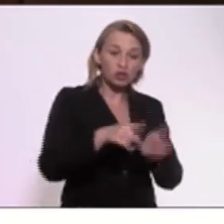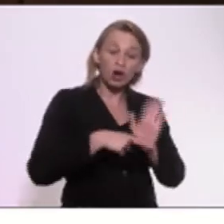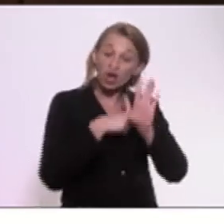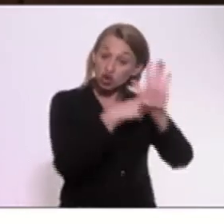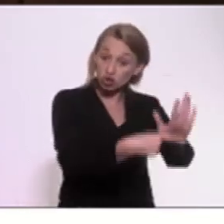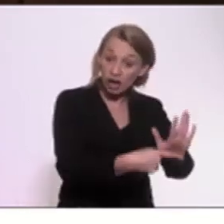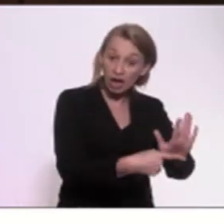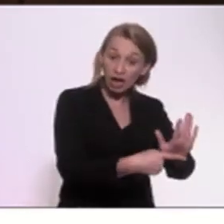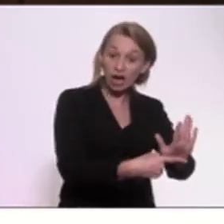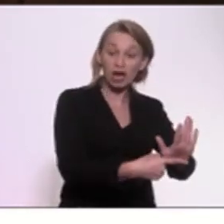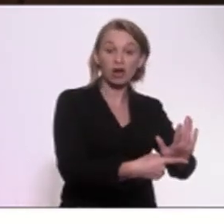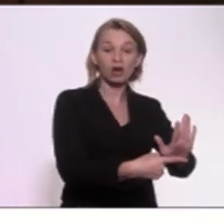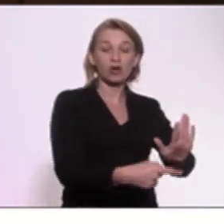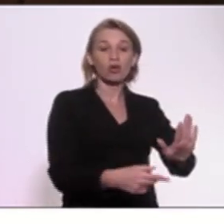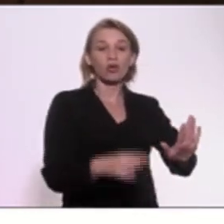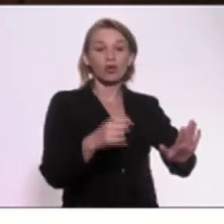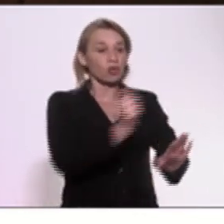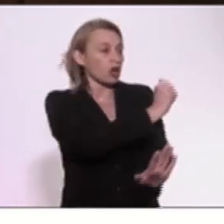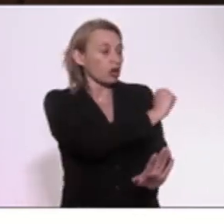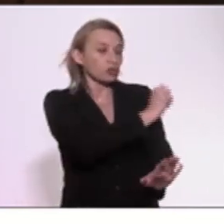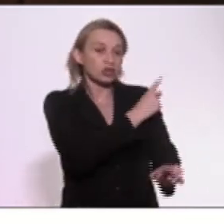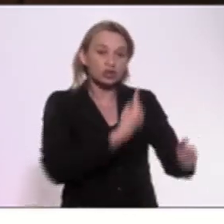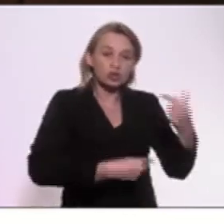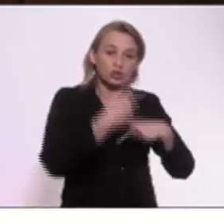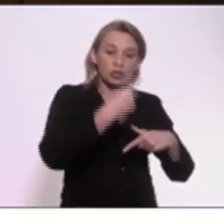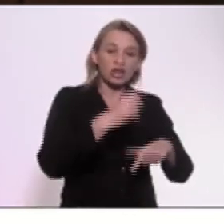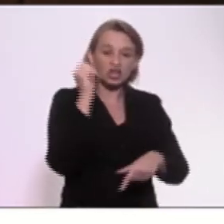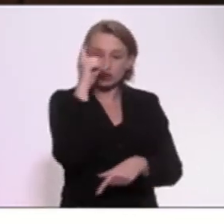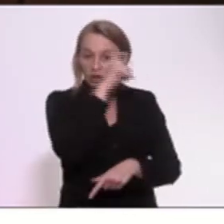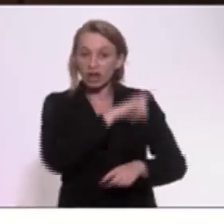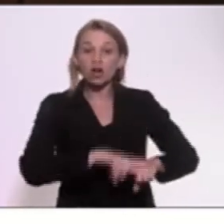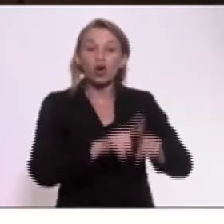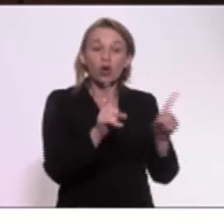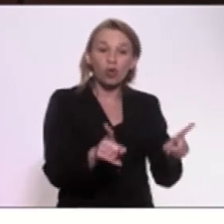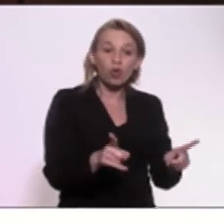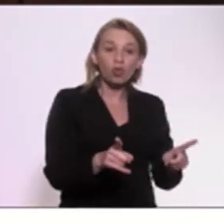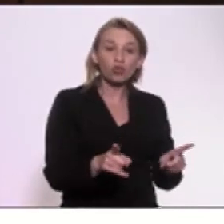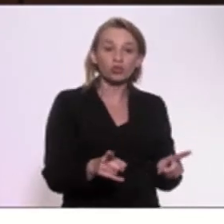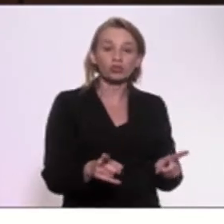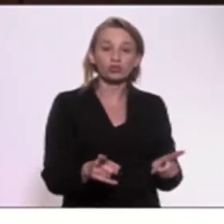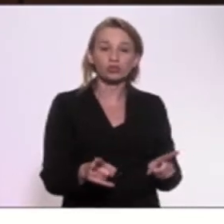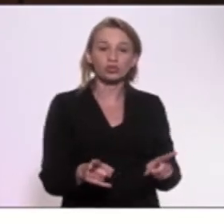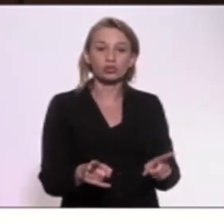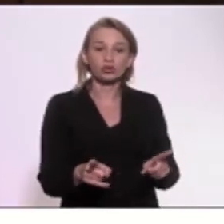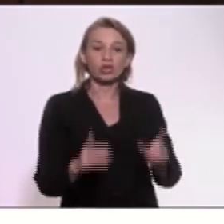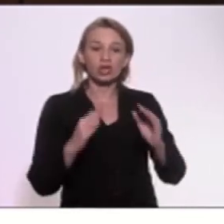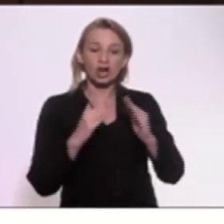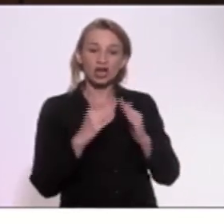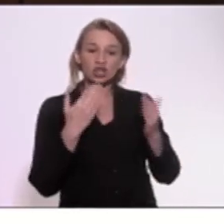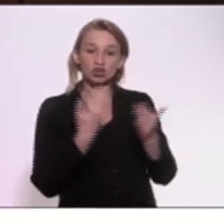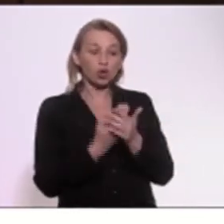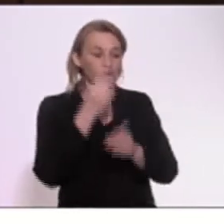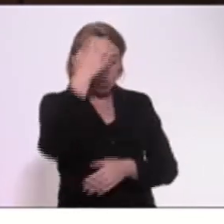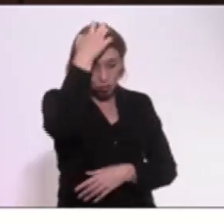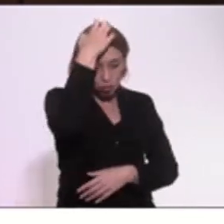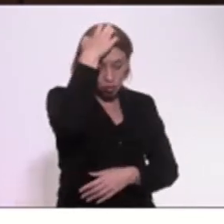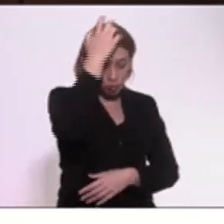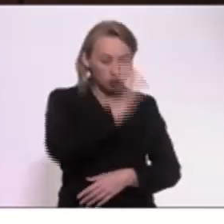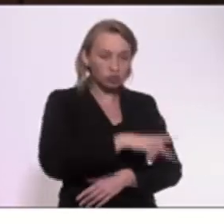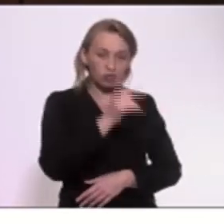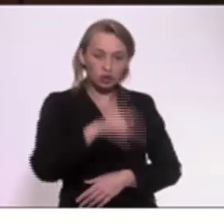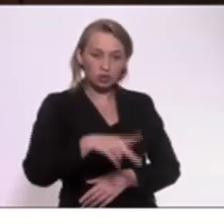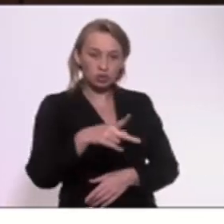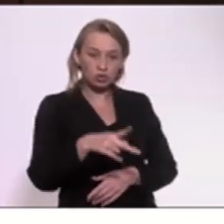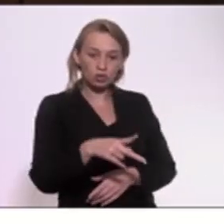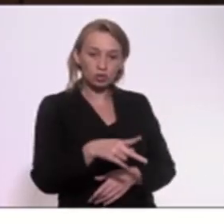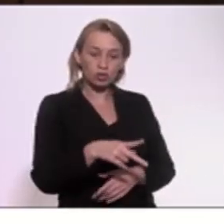a superar essa dificuldade? Ou a escola e o professor vão ser punidos por problemas que eles estão trabalhando